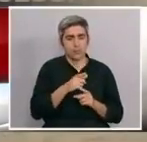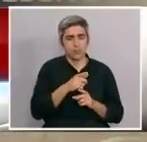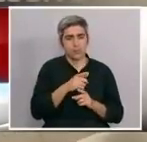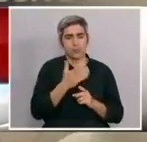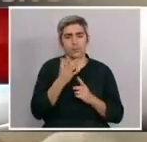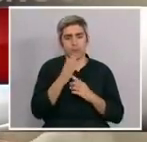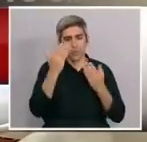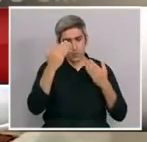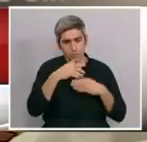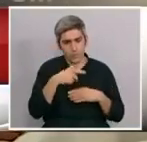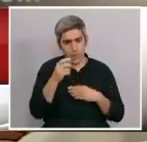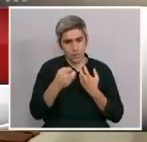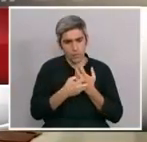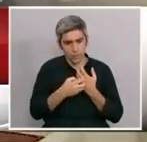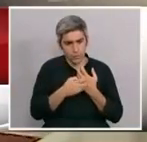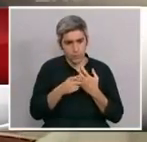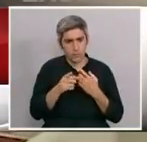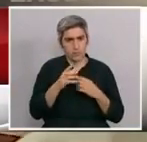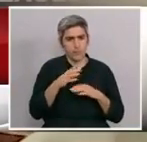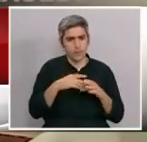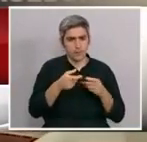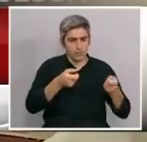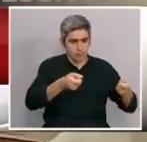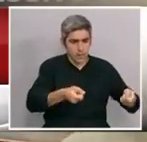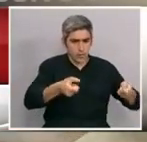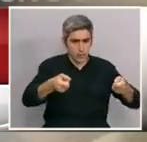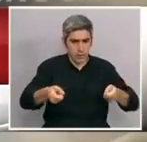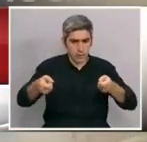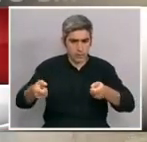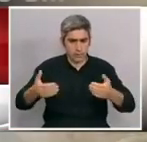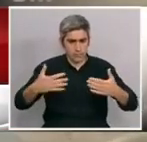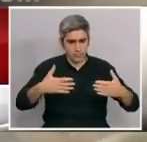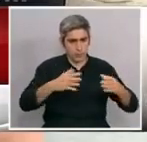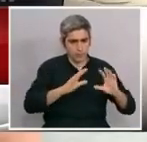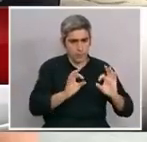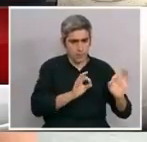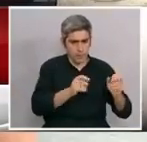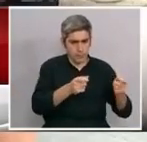caso de noite, ia para a cozinha, punha os tachos todos cá fora, que era para depois